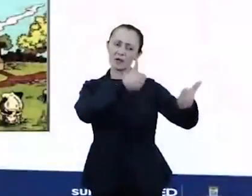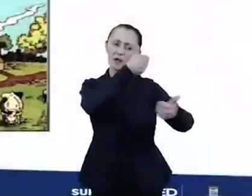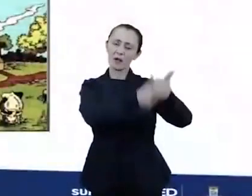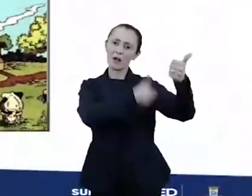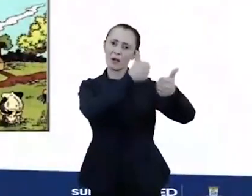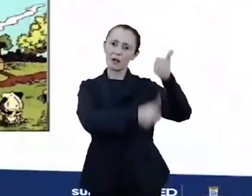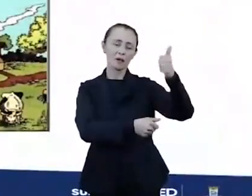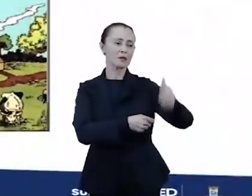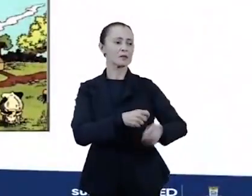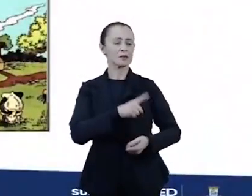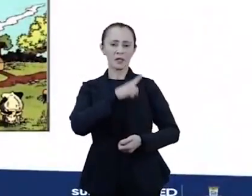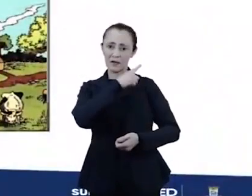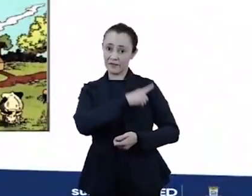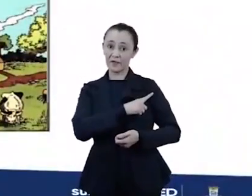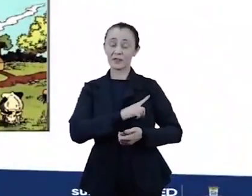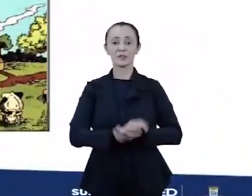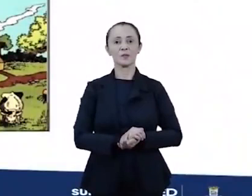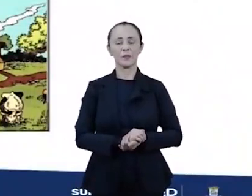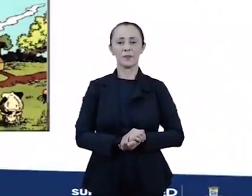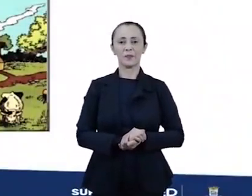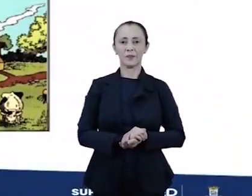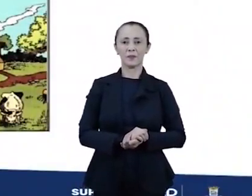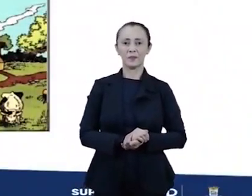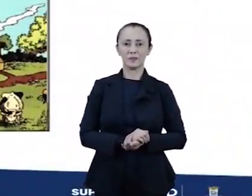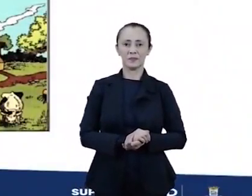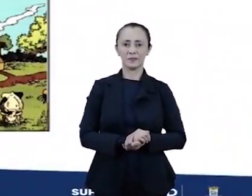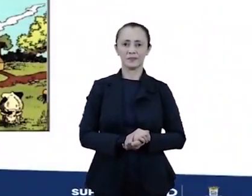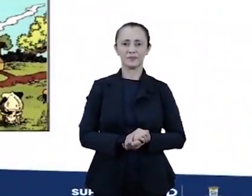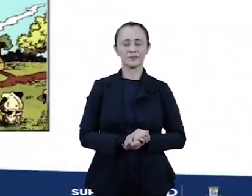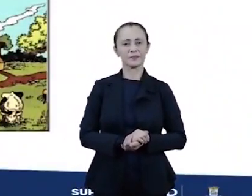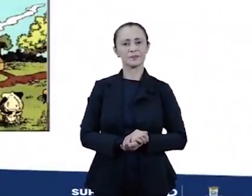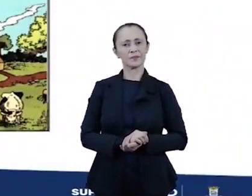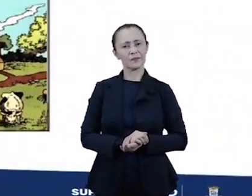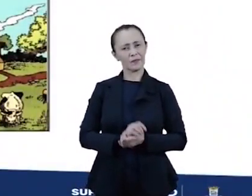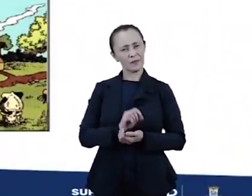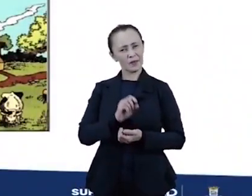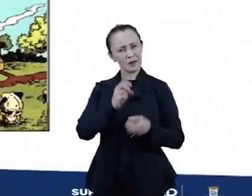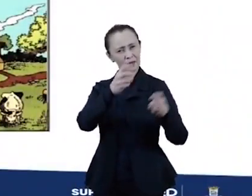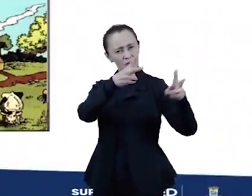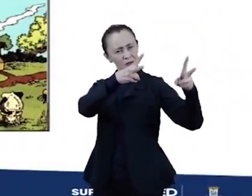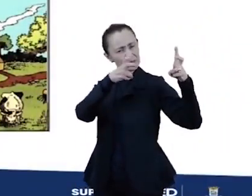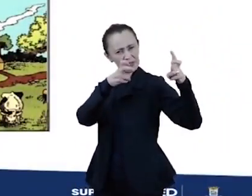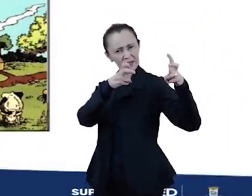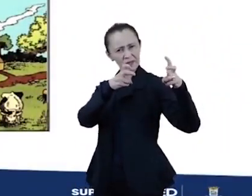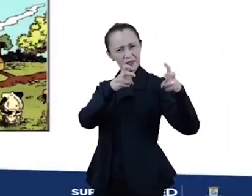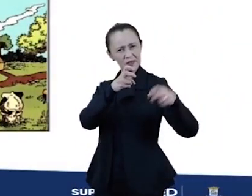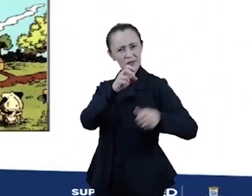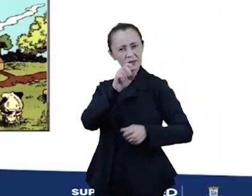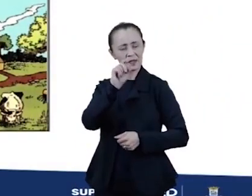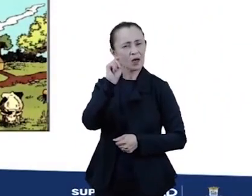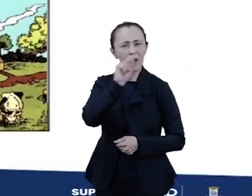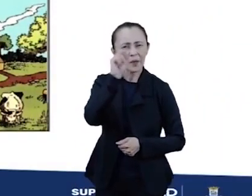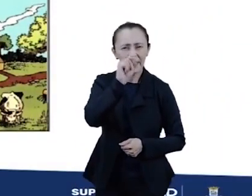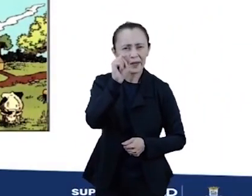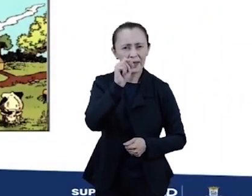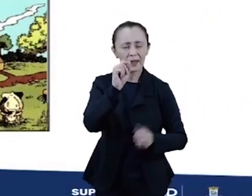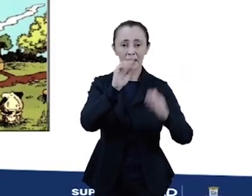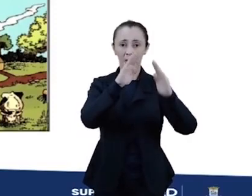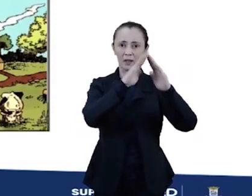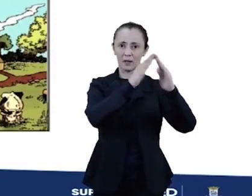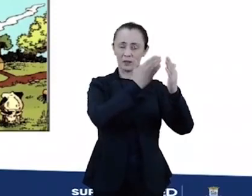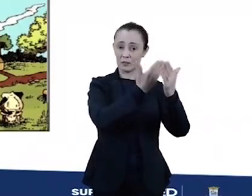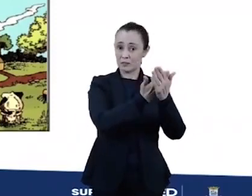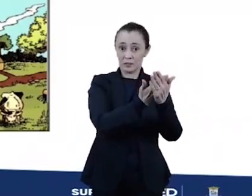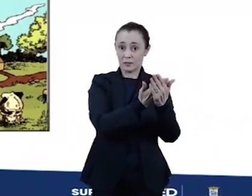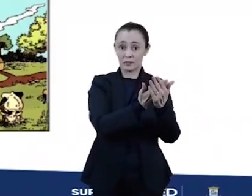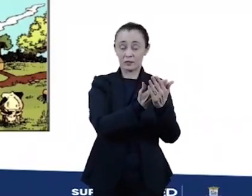pouquinho. Olha só. O que vocês percebem? Uma escola,